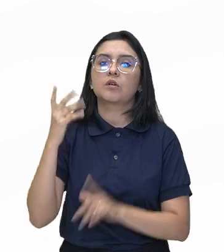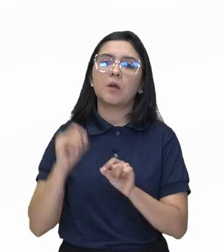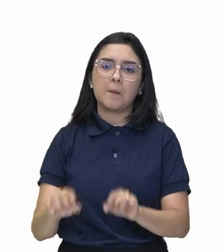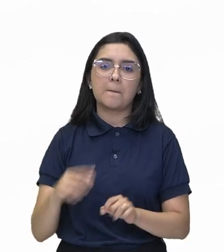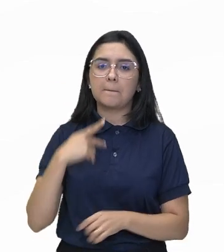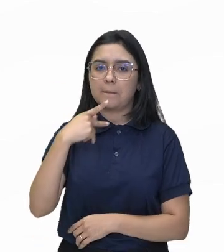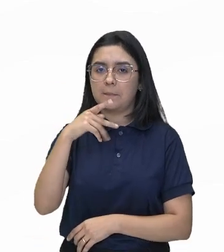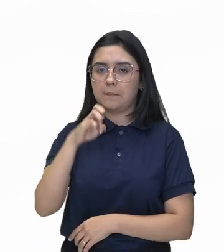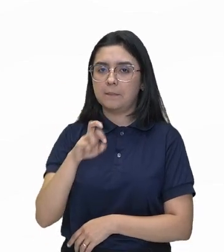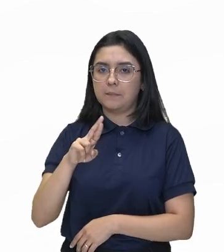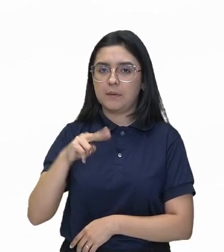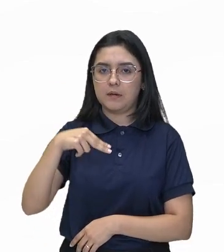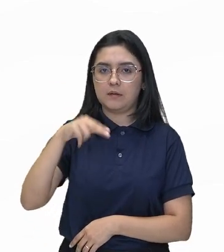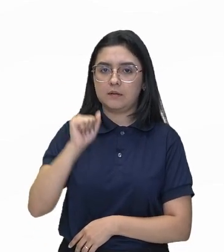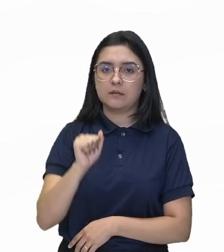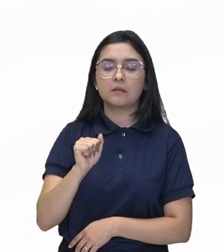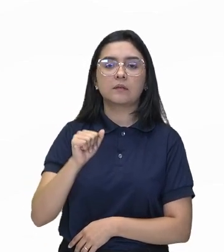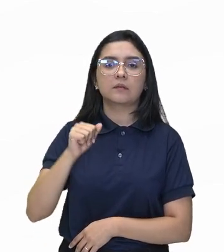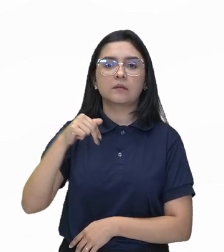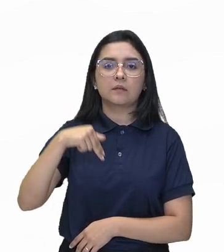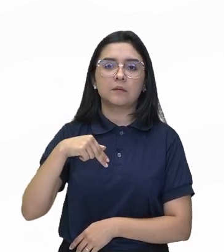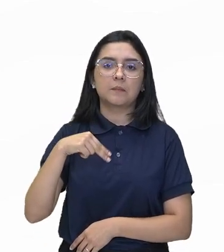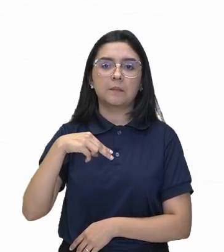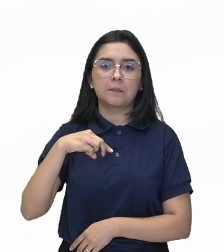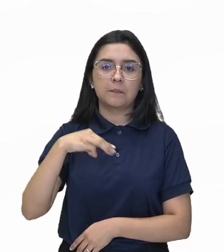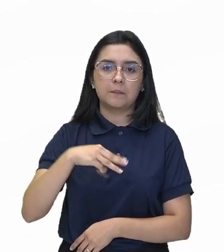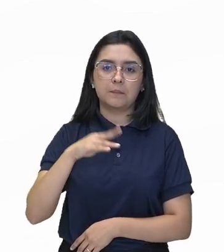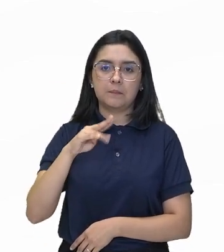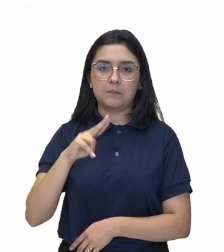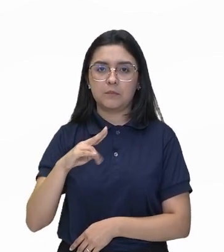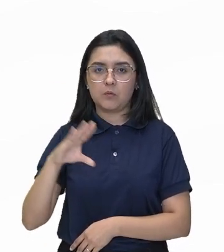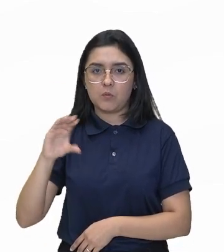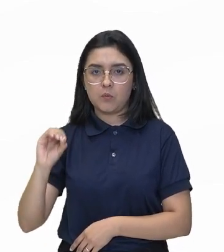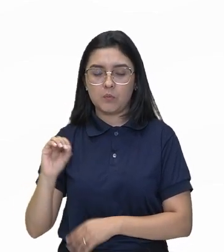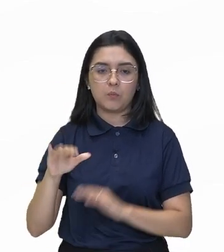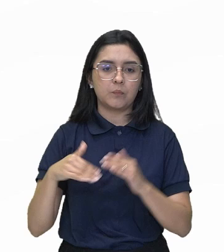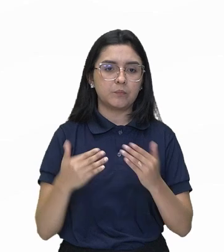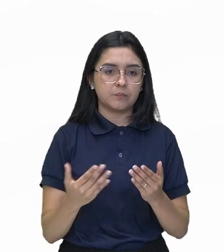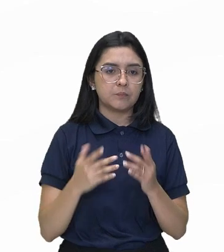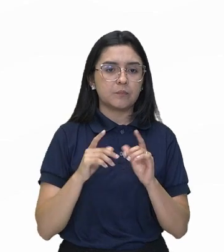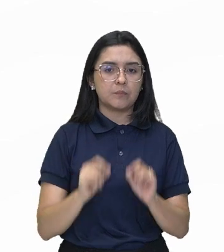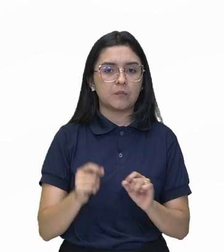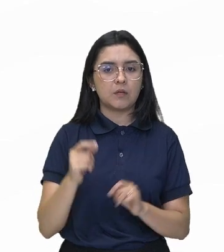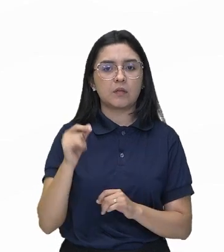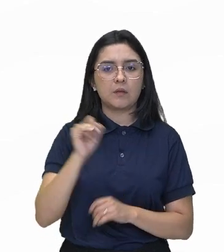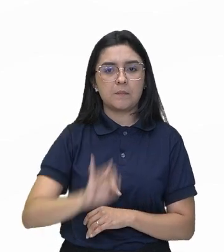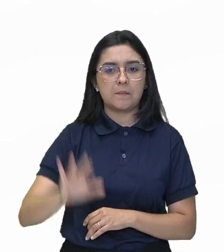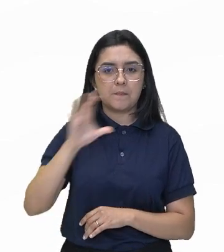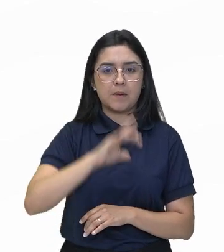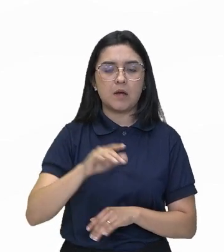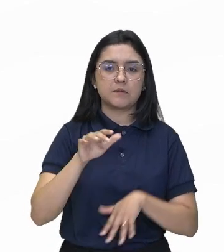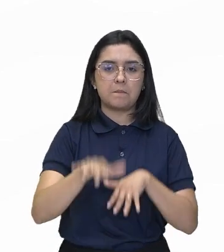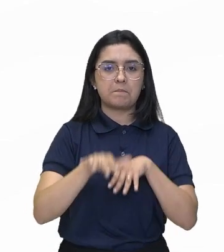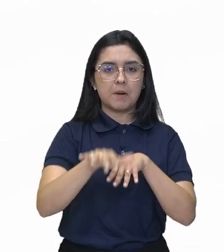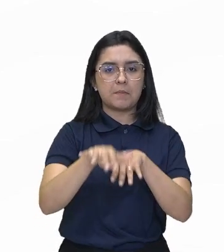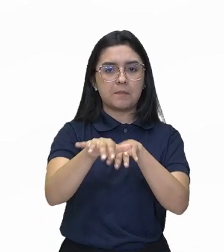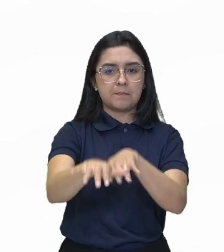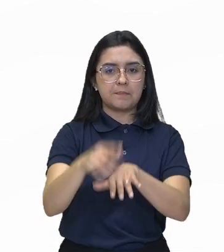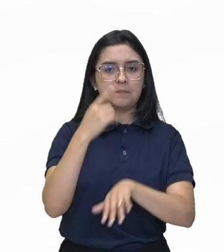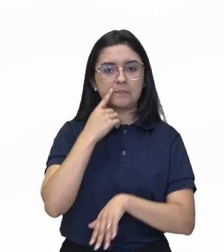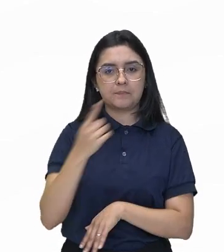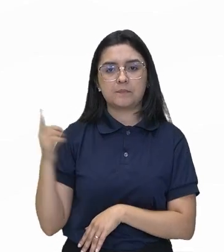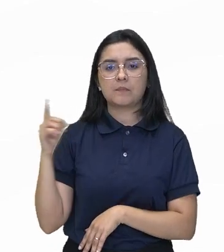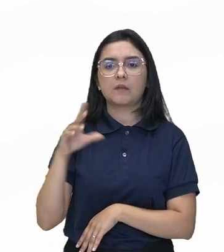se transformando desde então. Aí a gente tem uma imagem da procissão do Maracatu Nação em Olinda,